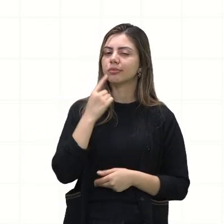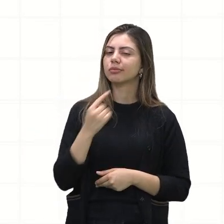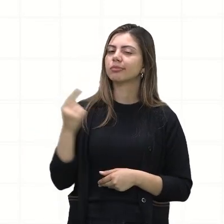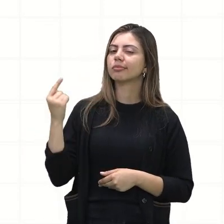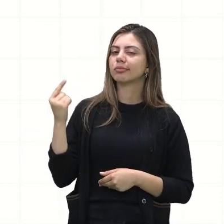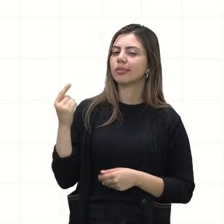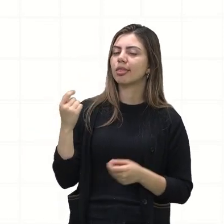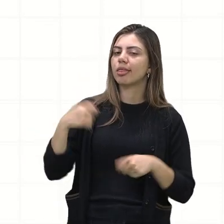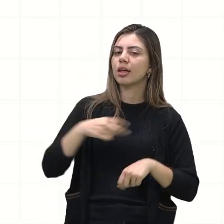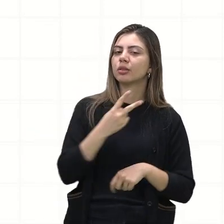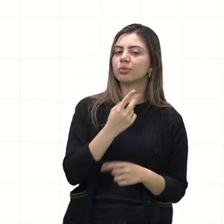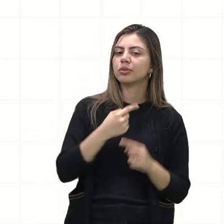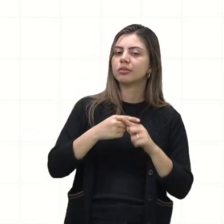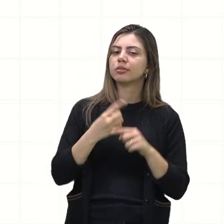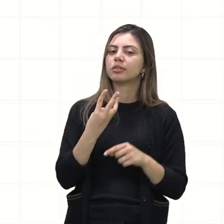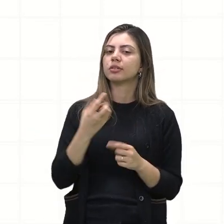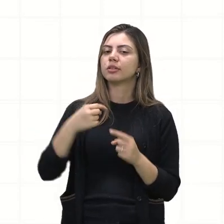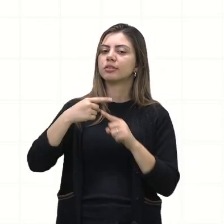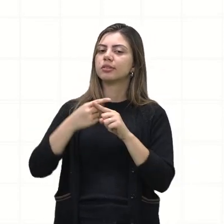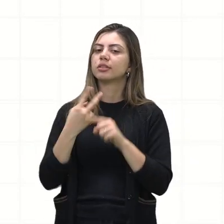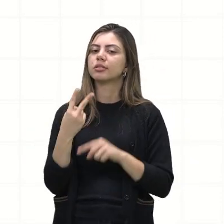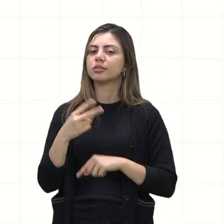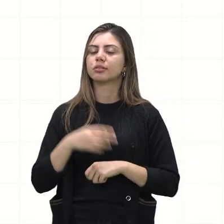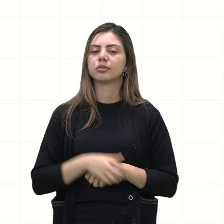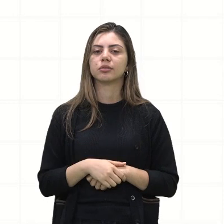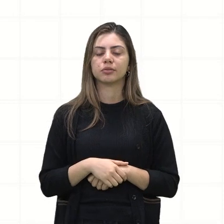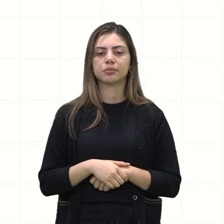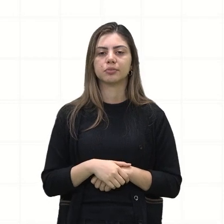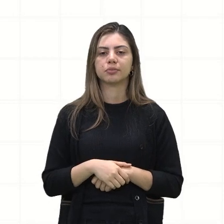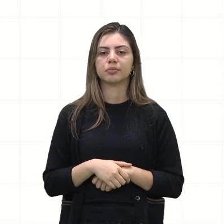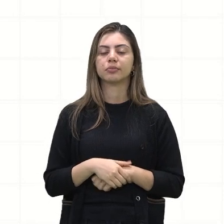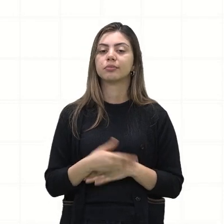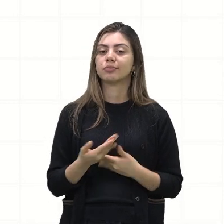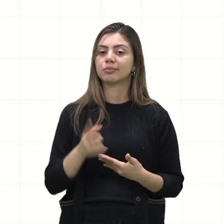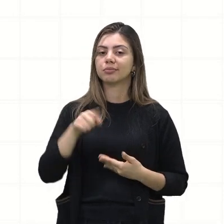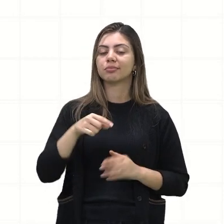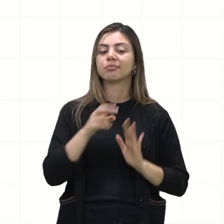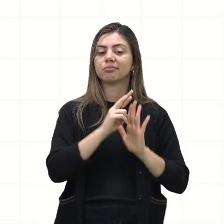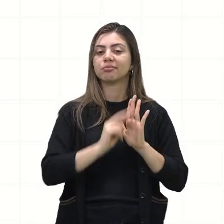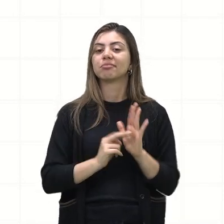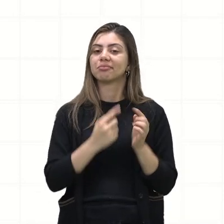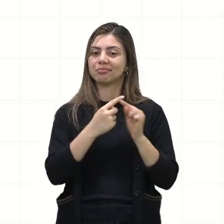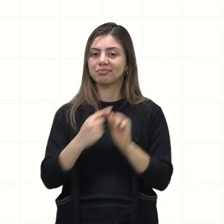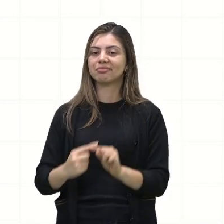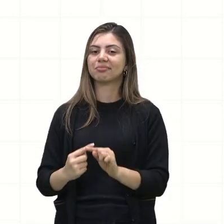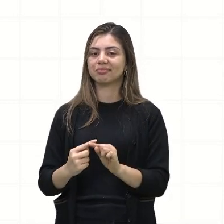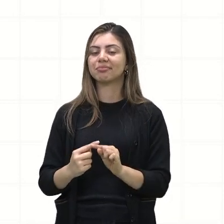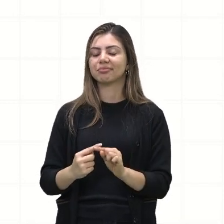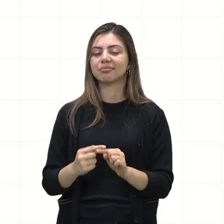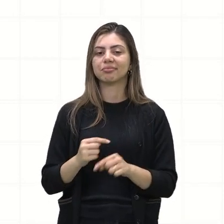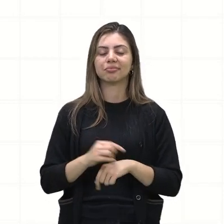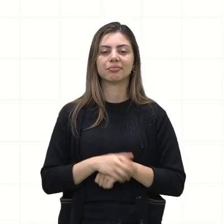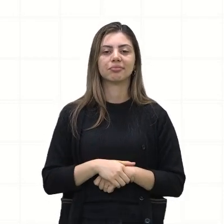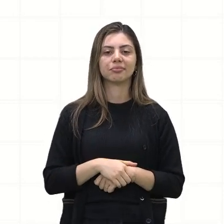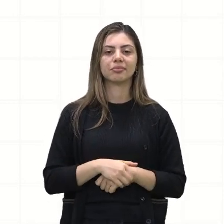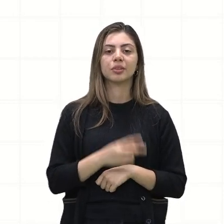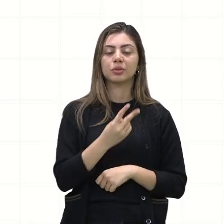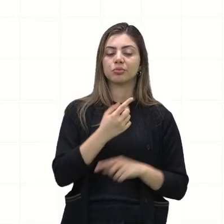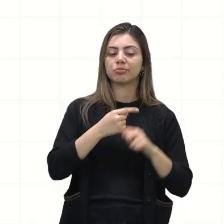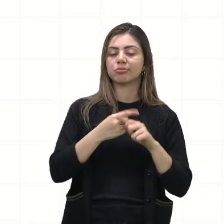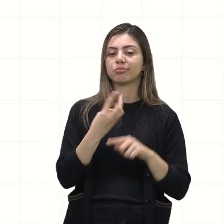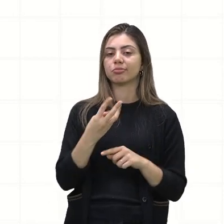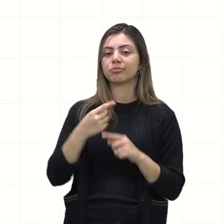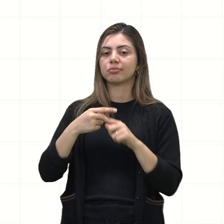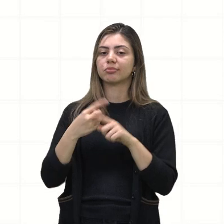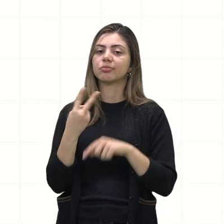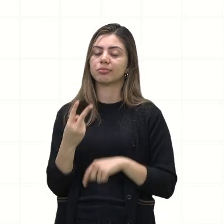aqui, tá? Que é a multiplicação. Princípio multiplicativo das opções, 2 vezes 3